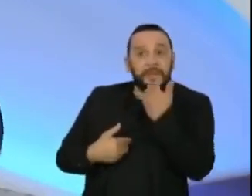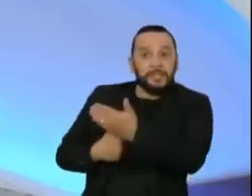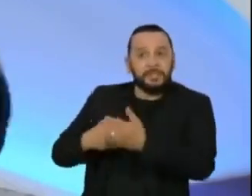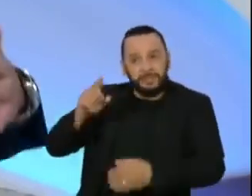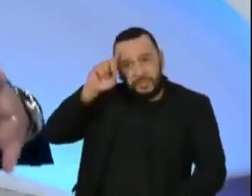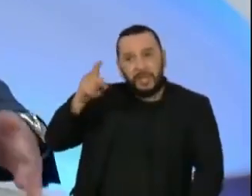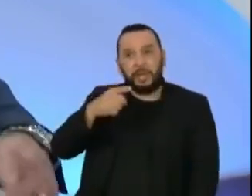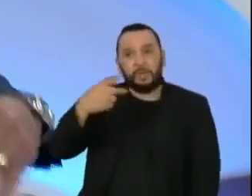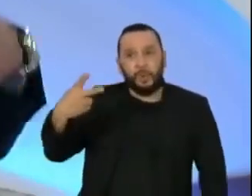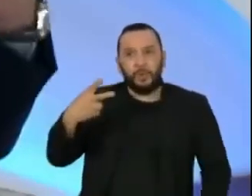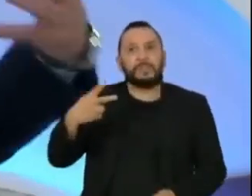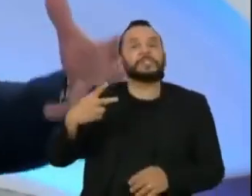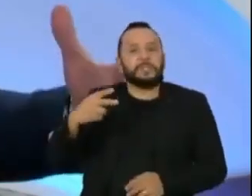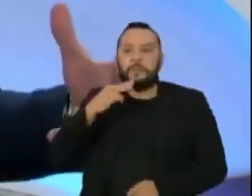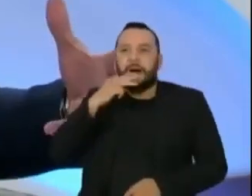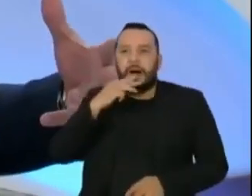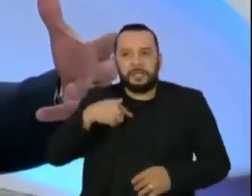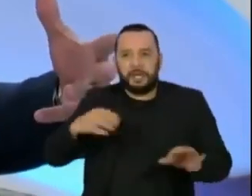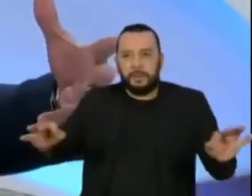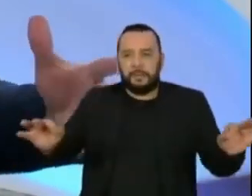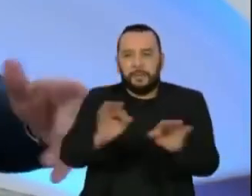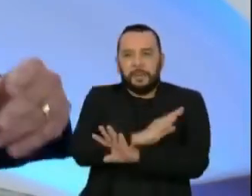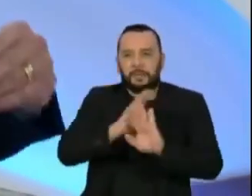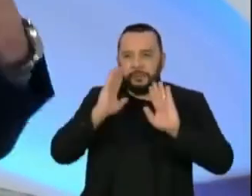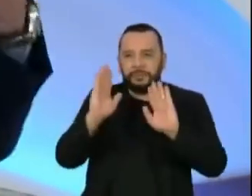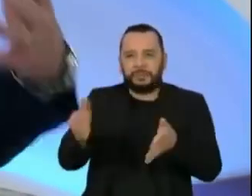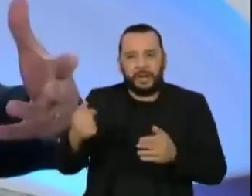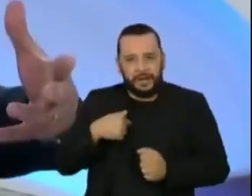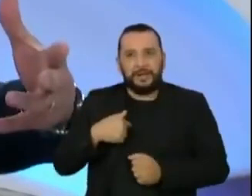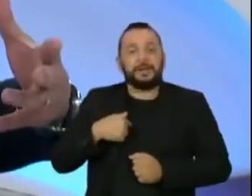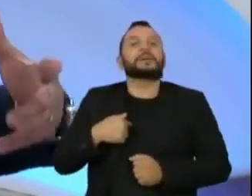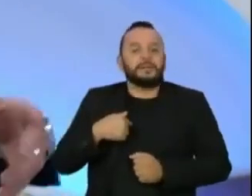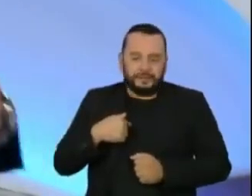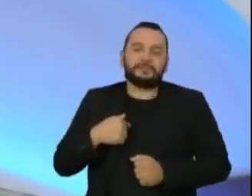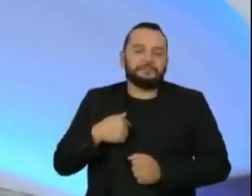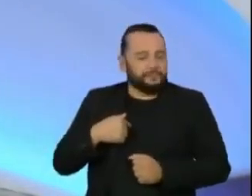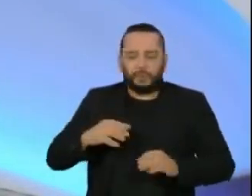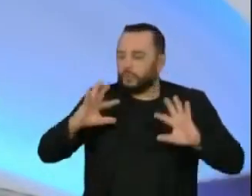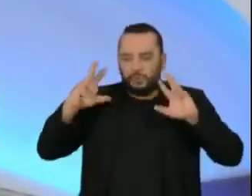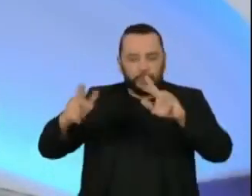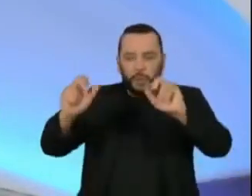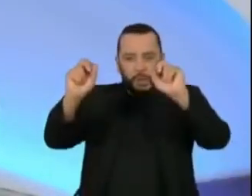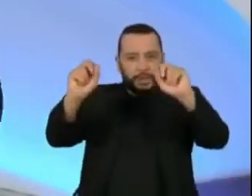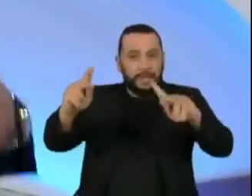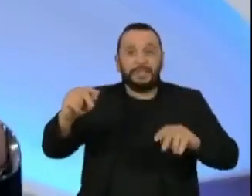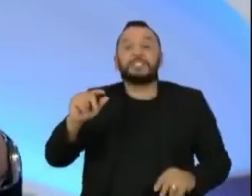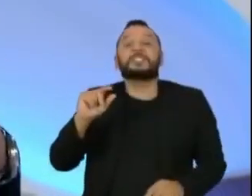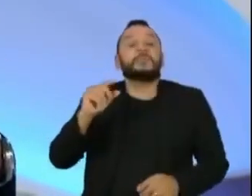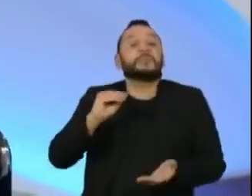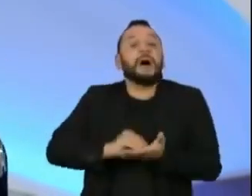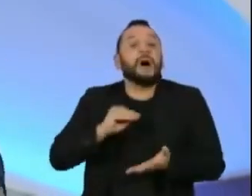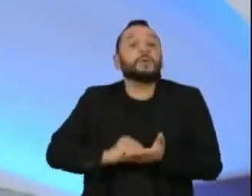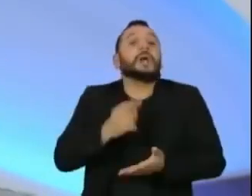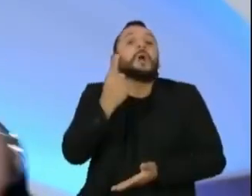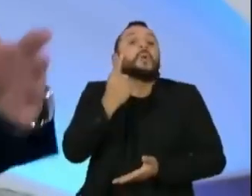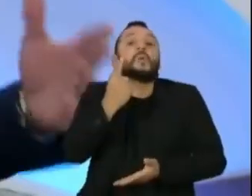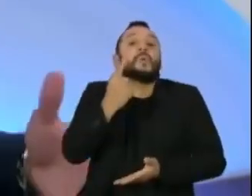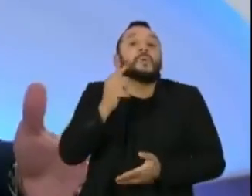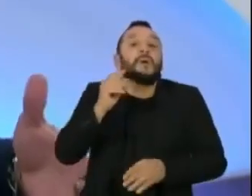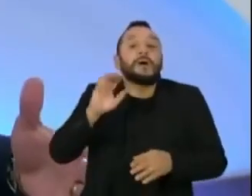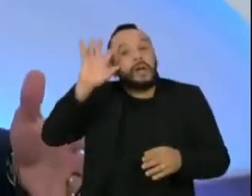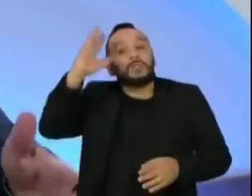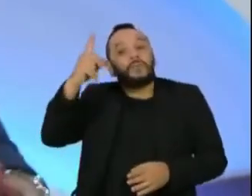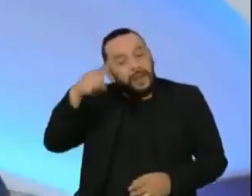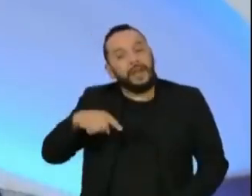março, já estava tudo resolvido, carga embarcada. Nós estávamos indo buscar no dia seguinte. A única LI que tinha pendência no Delog naquele momento era